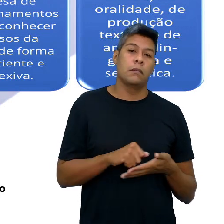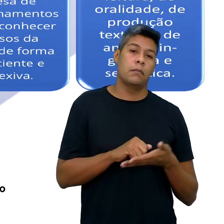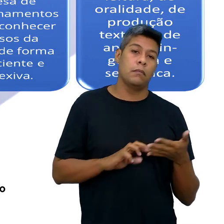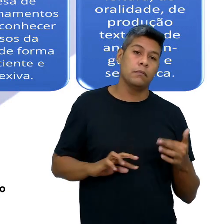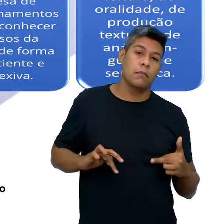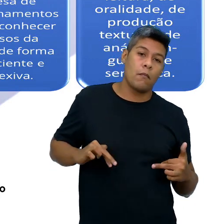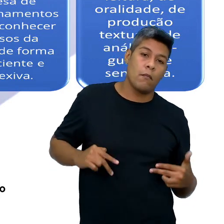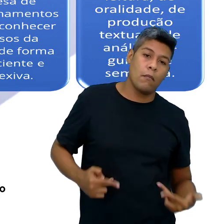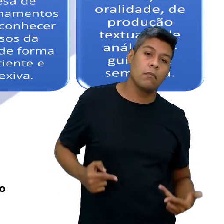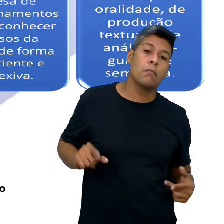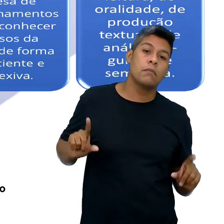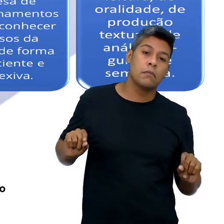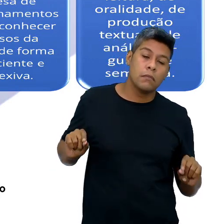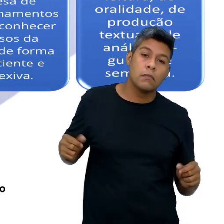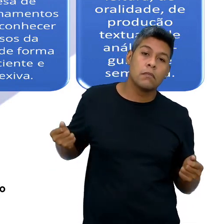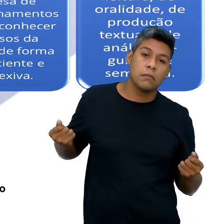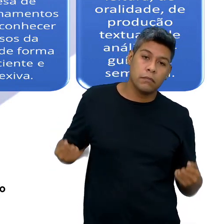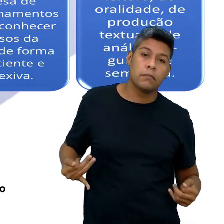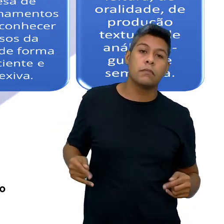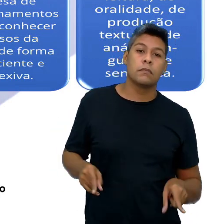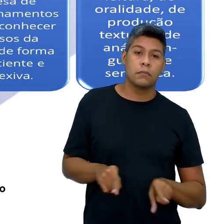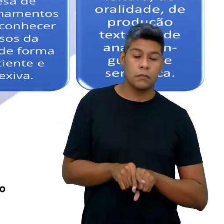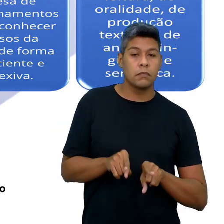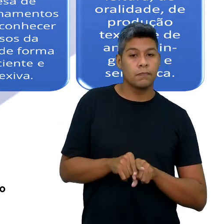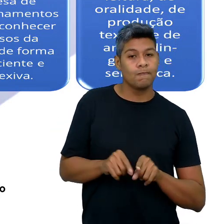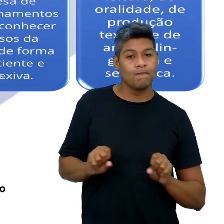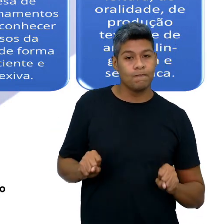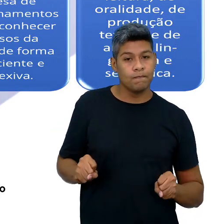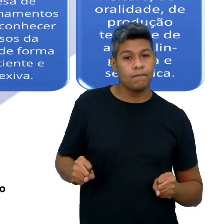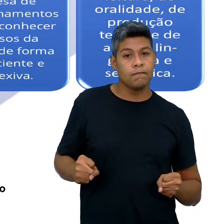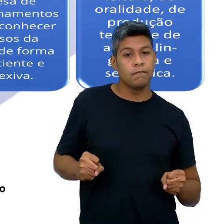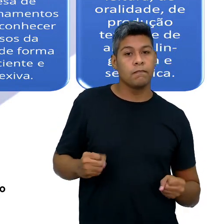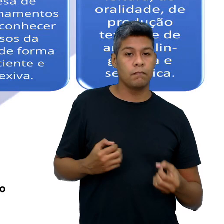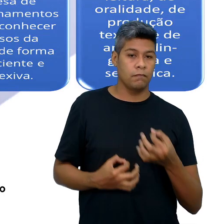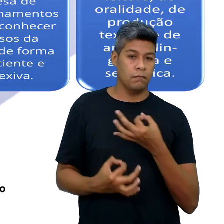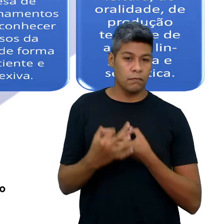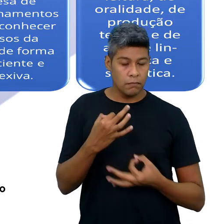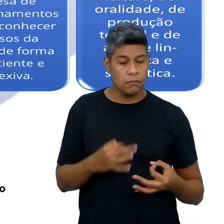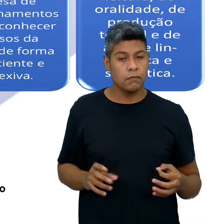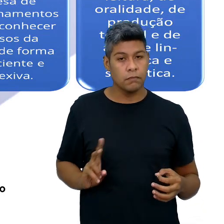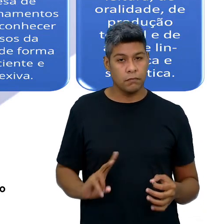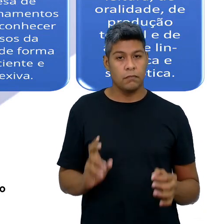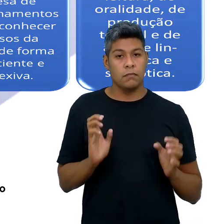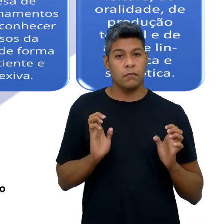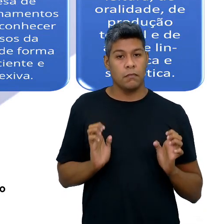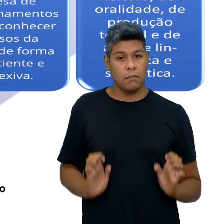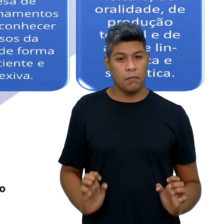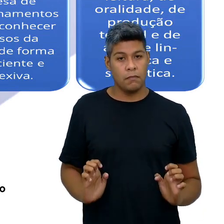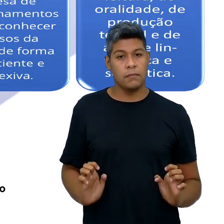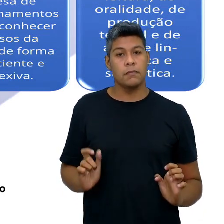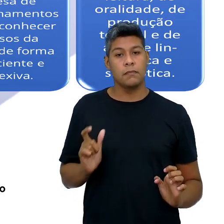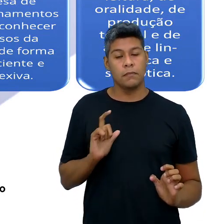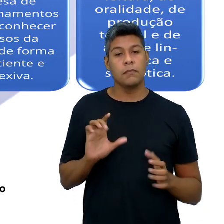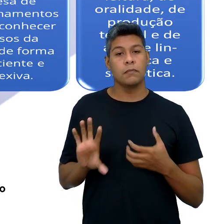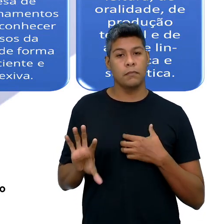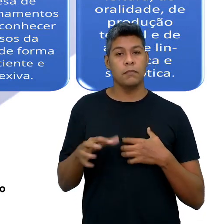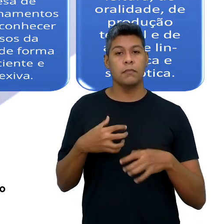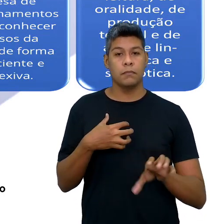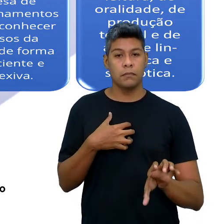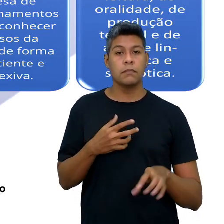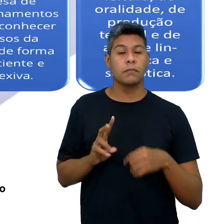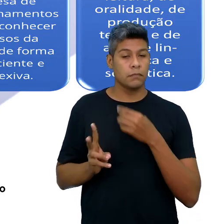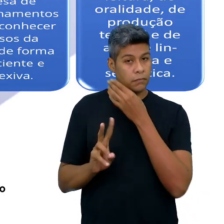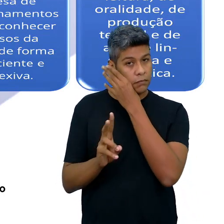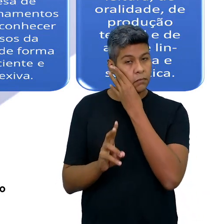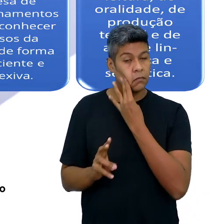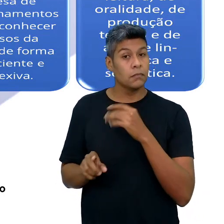humana, para argumentar e também defender pontos de vista, sempre de forma ética, né, tendo empatia pelo outro,